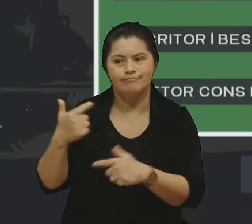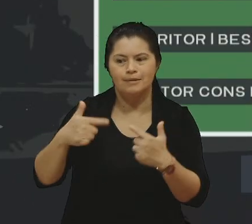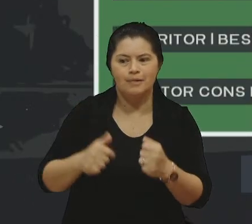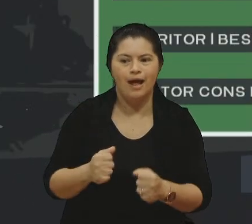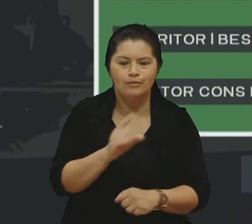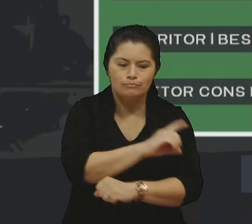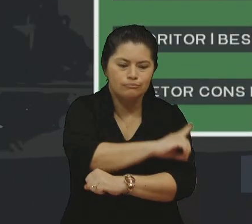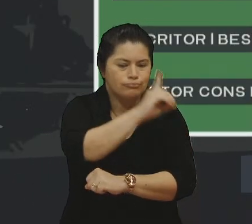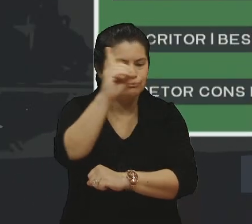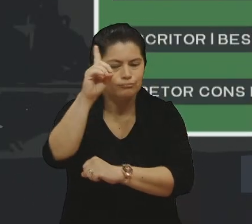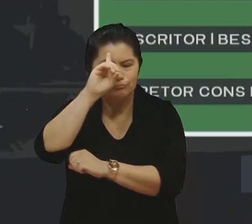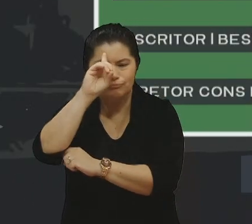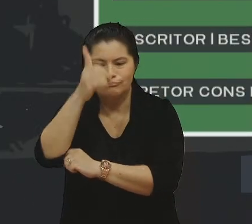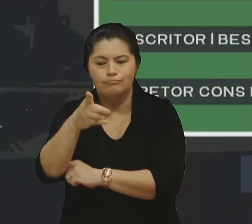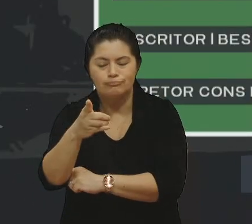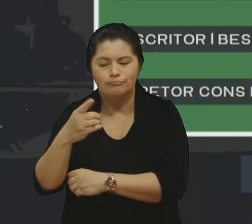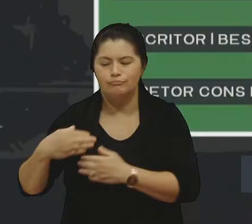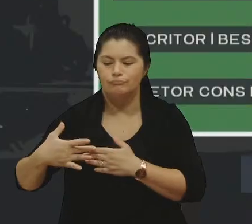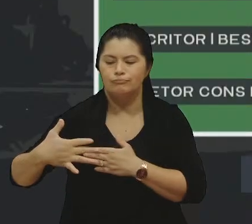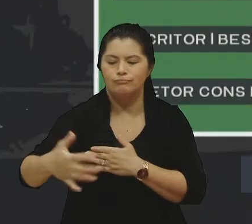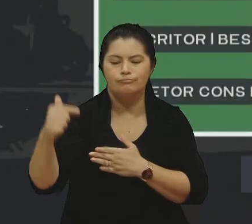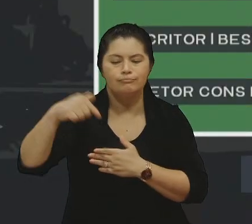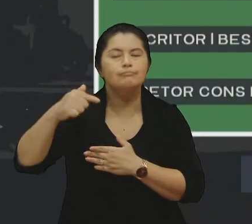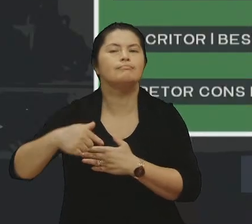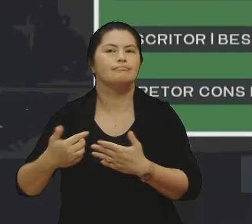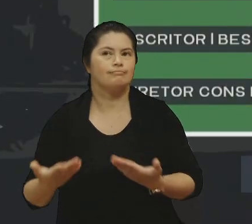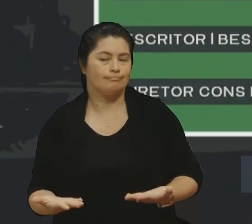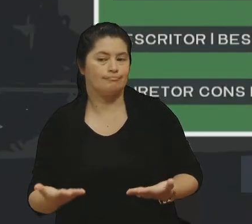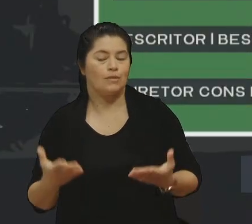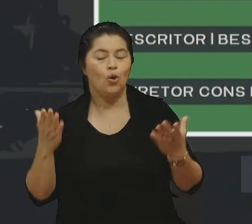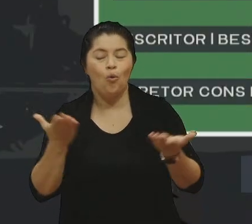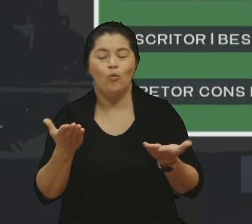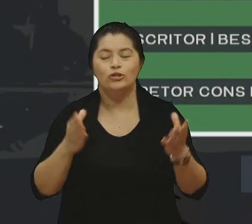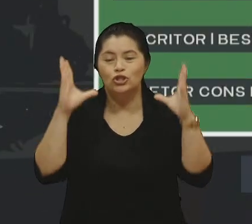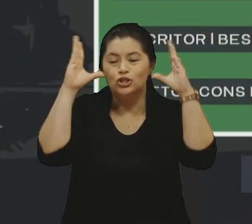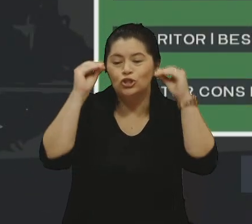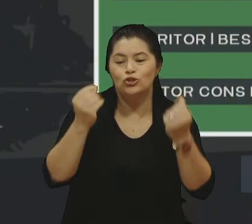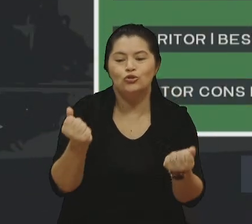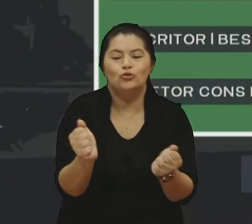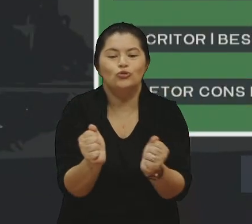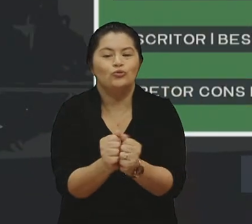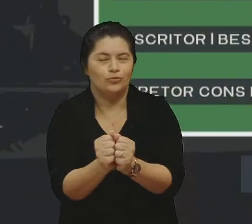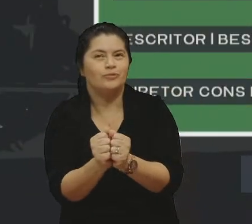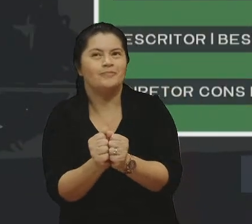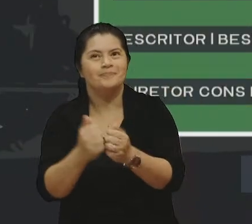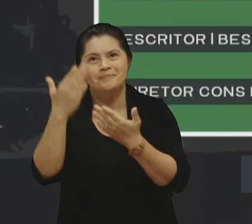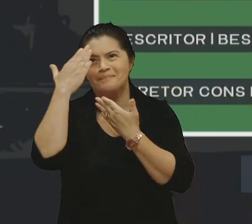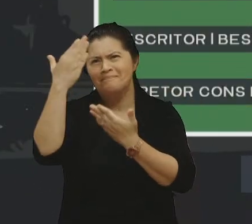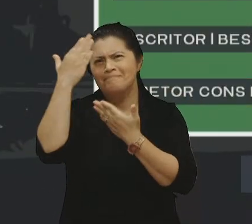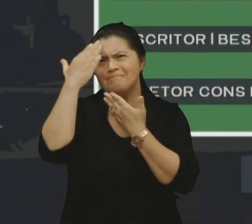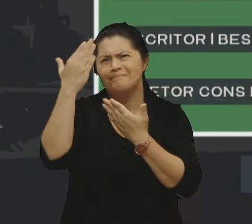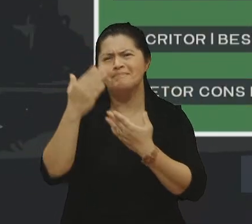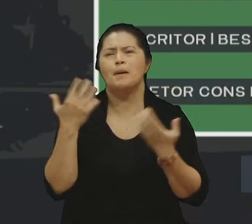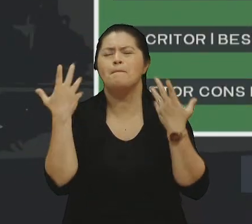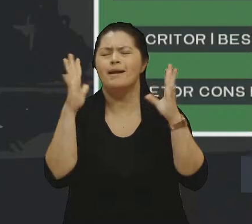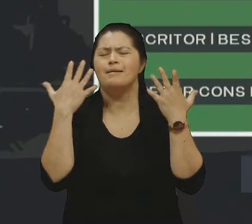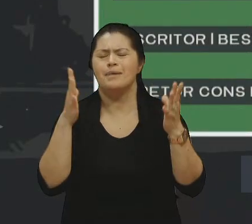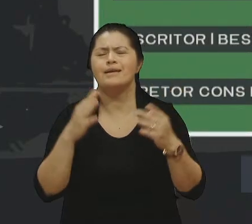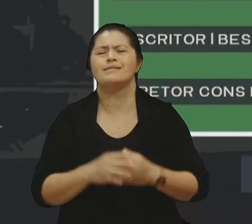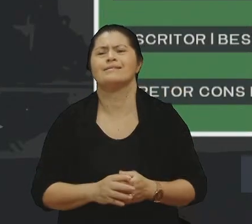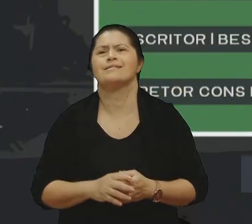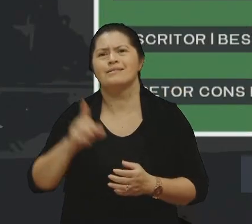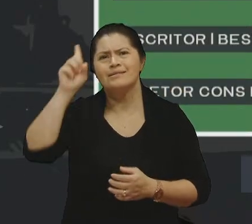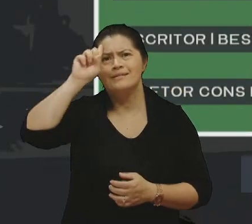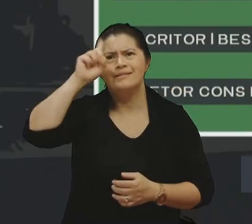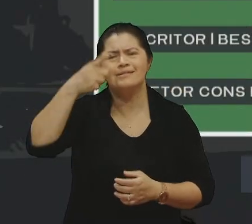e estenderam a sua jornada para poder estar aqui com a gente essa noite, então obrigado e principalmente parabéns pela decisão. Ao ouvir agora que